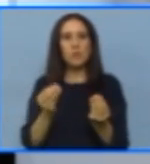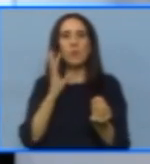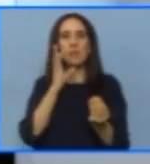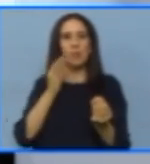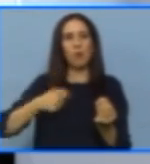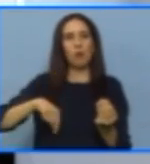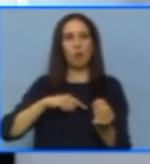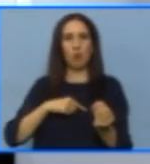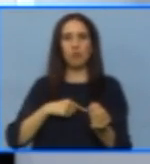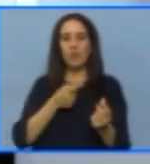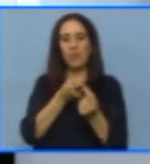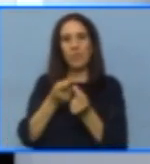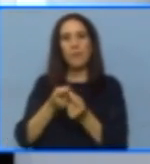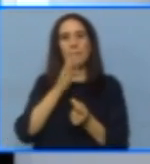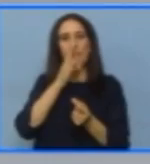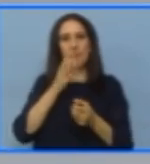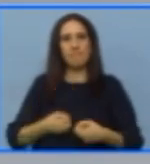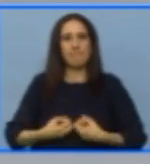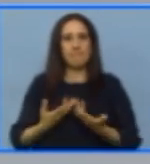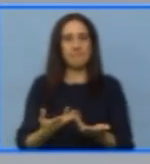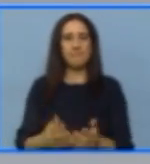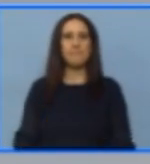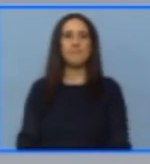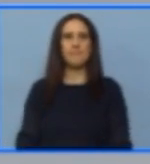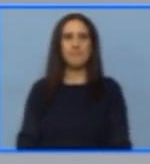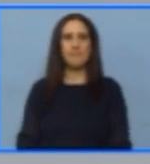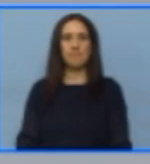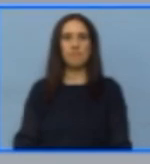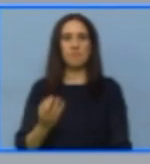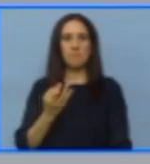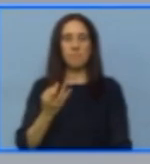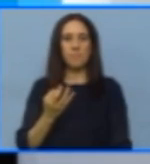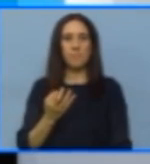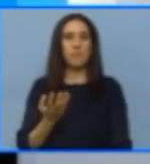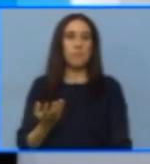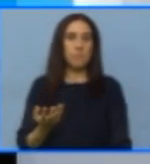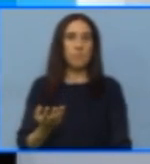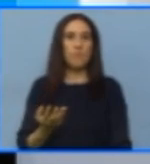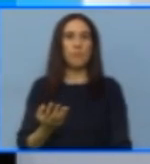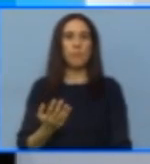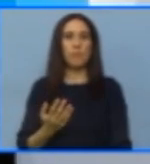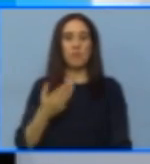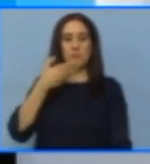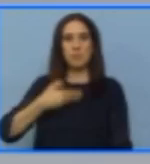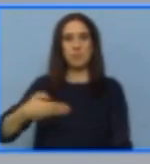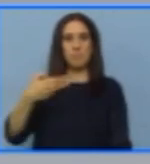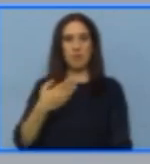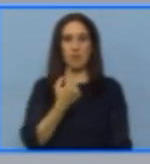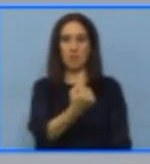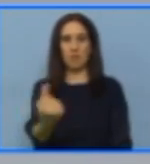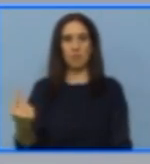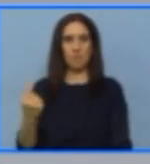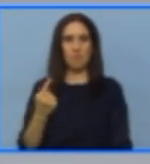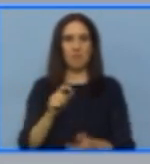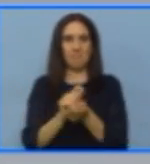consigamos aplicar num meio mais pequeno. Um exercício de cada uma das vossas semanas, que agora é